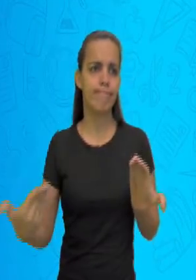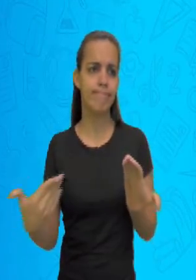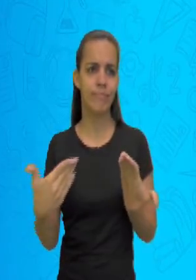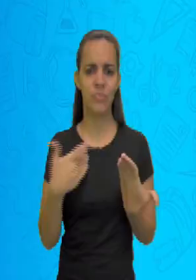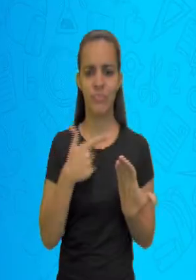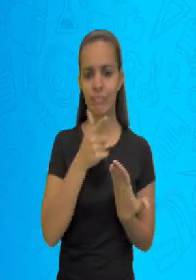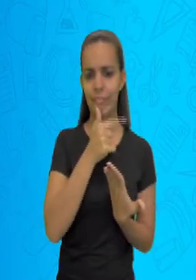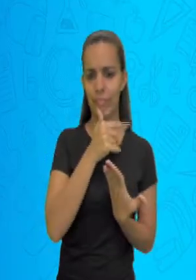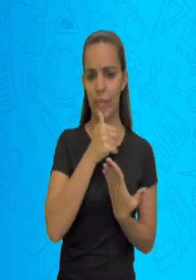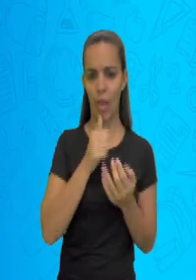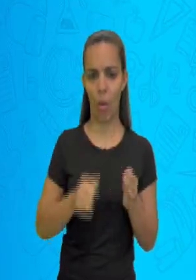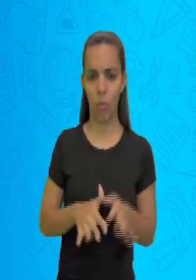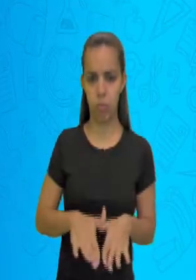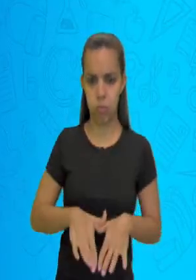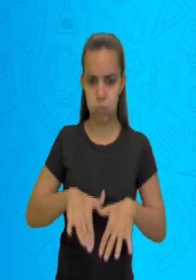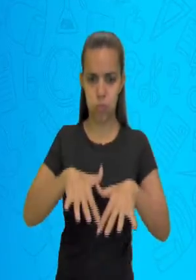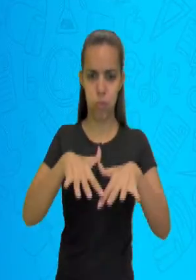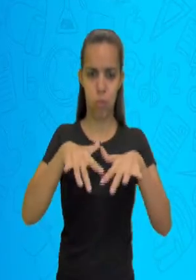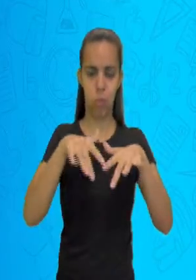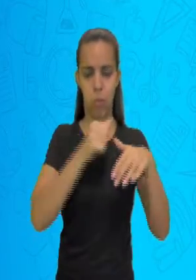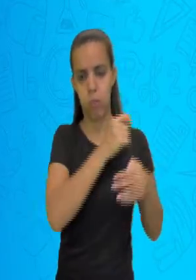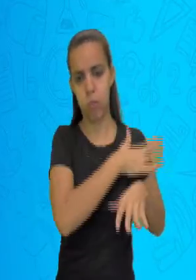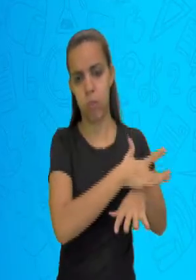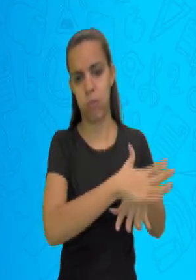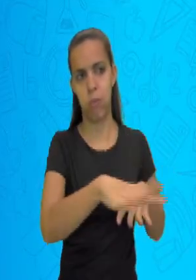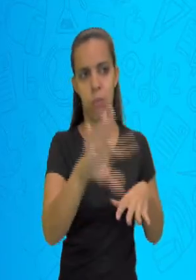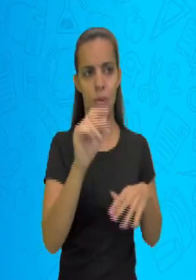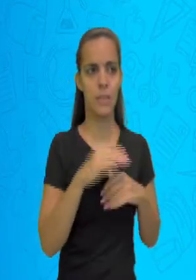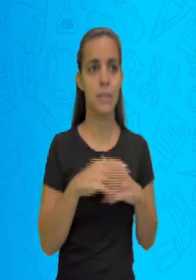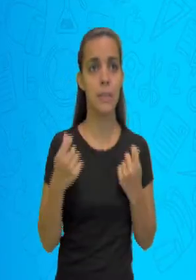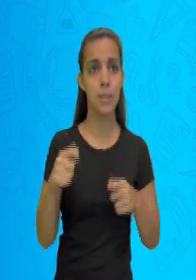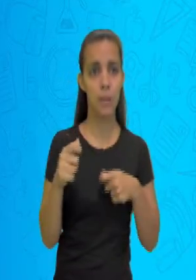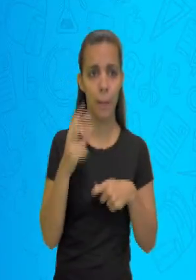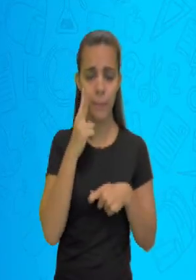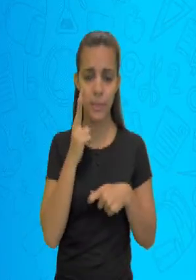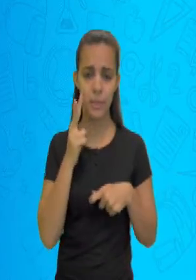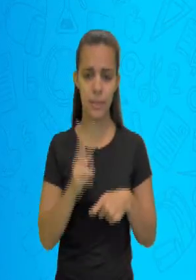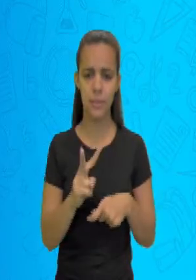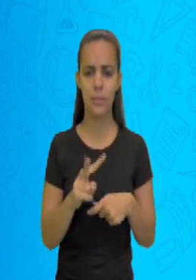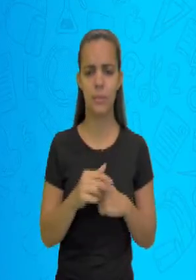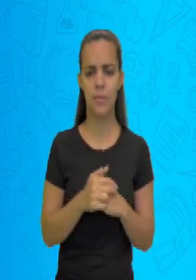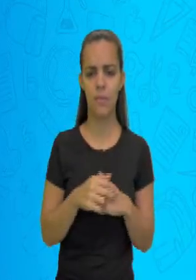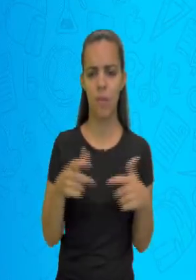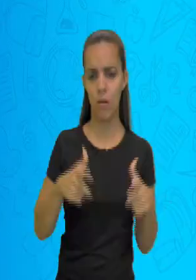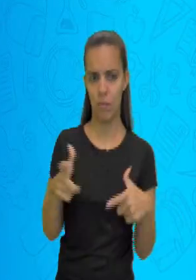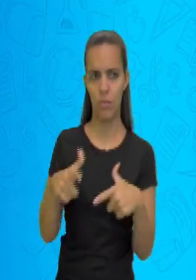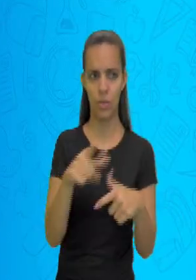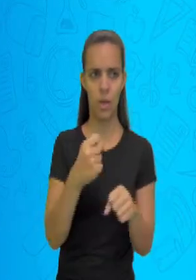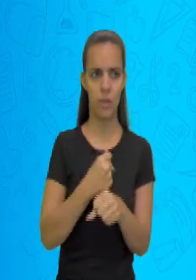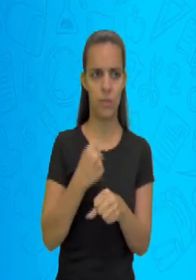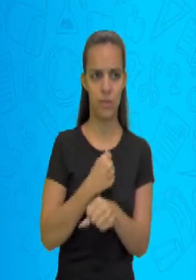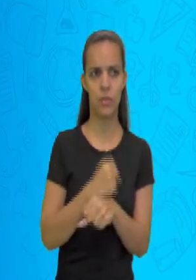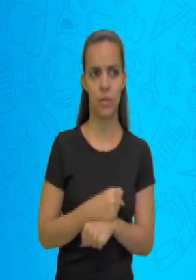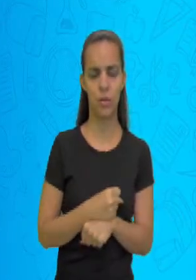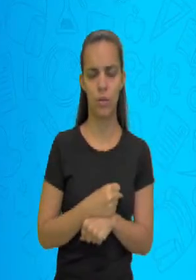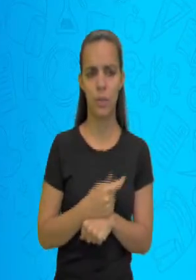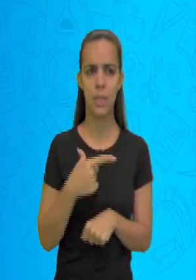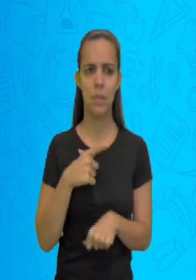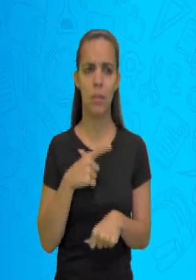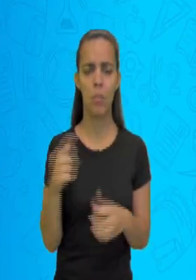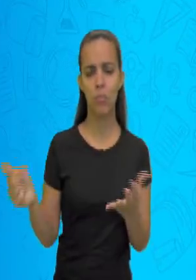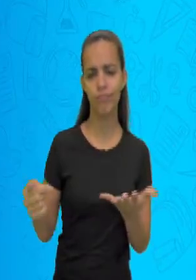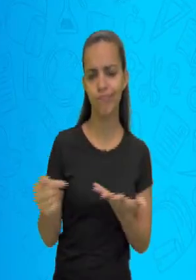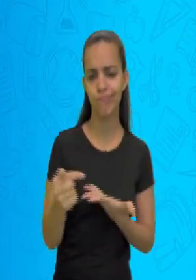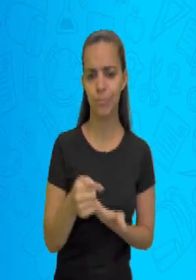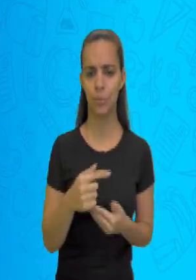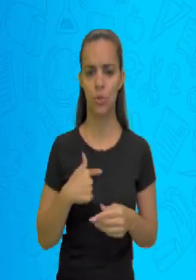enchente e levar aquela casa. Então a gente precisa levar em consideração os tipos de solo.